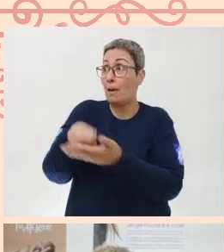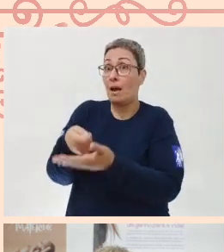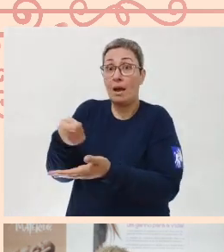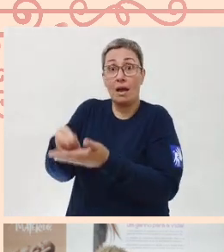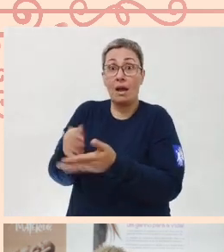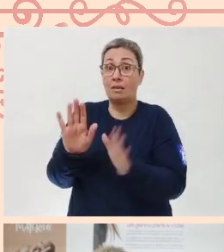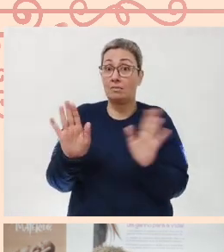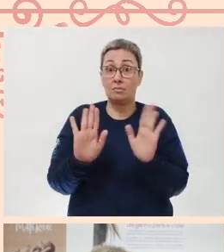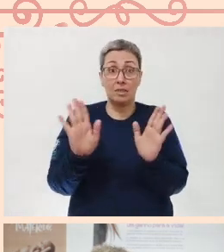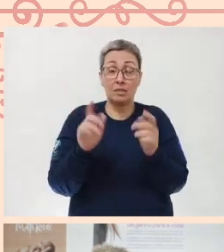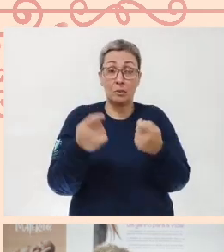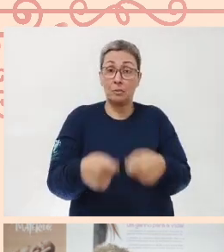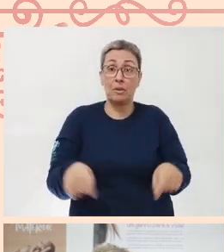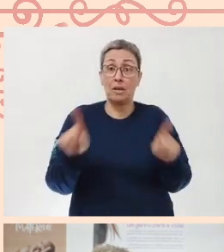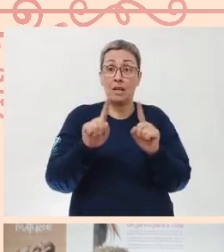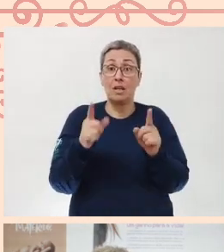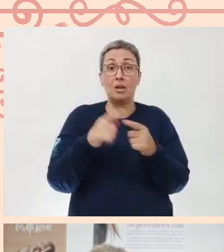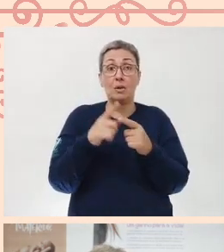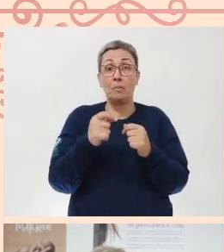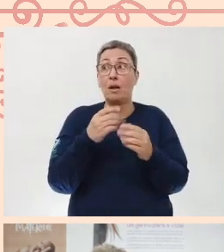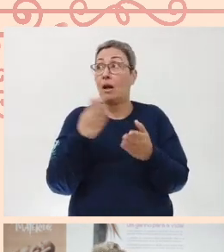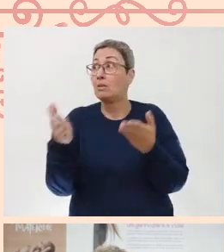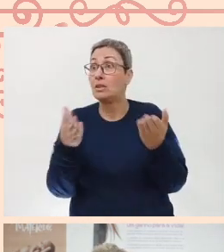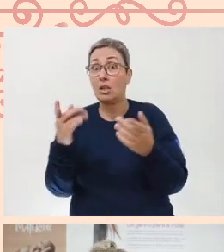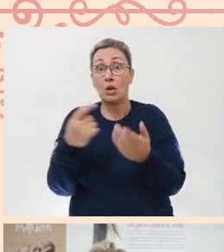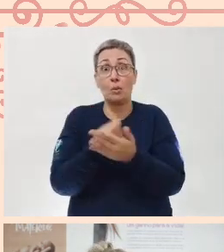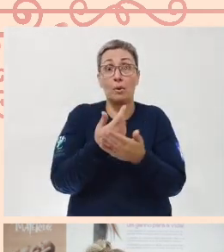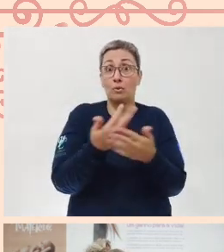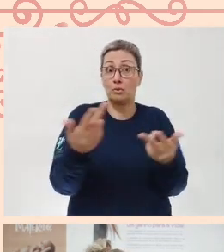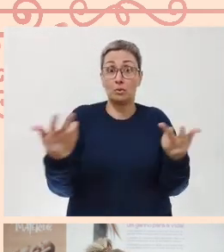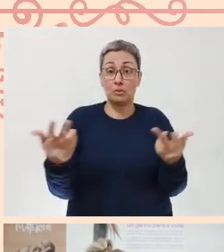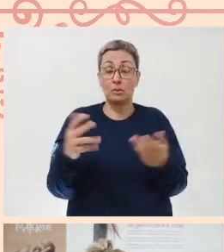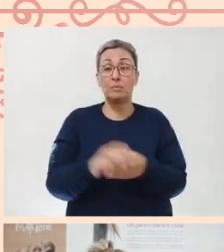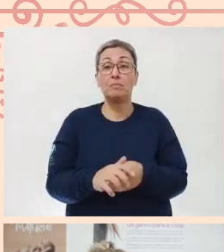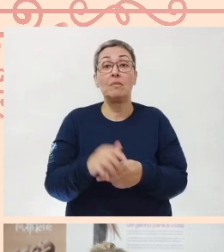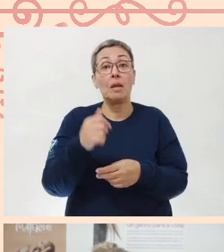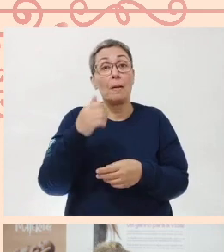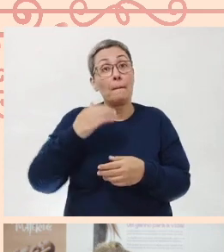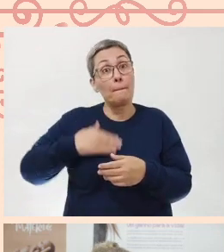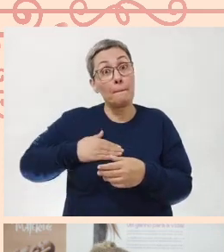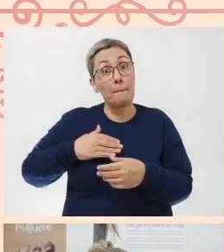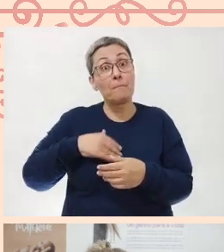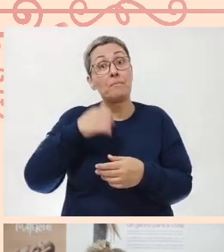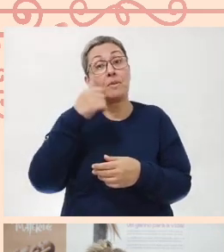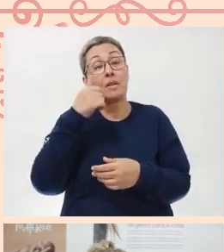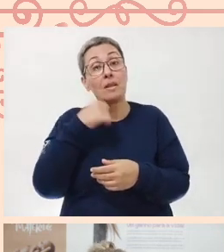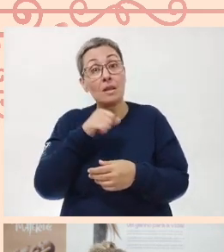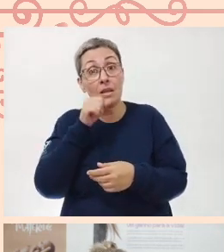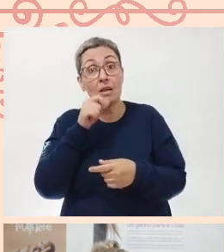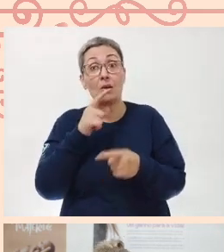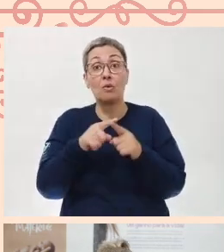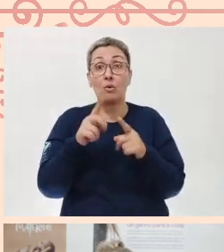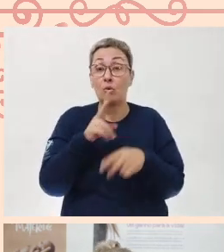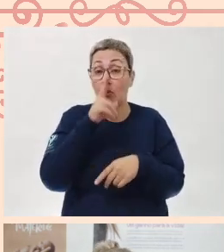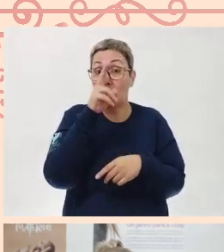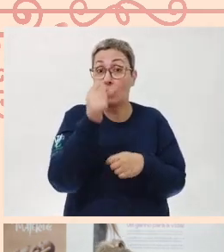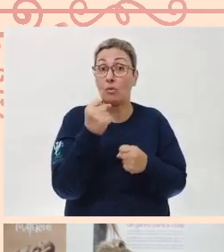despesas maiores, não terá necessidade de recorrer a outros recursos. A amamentação